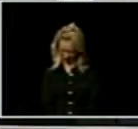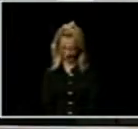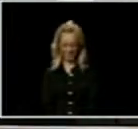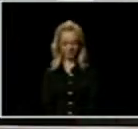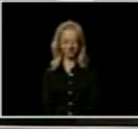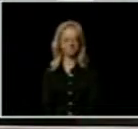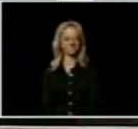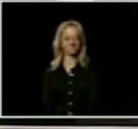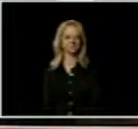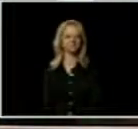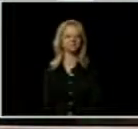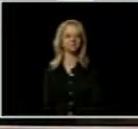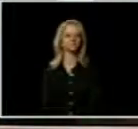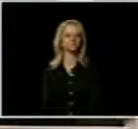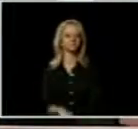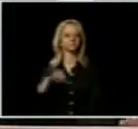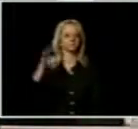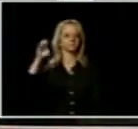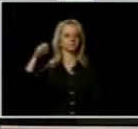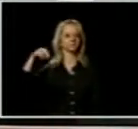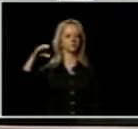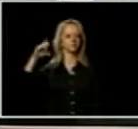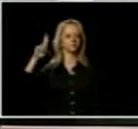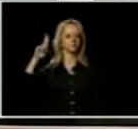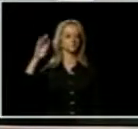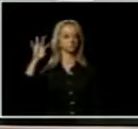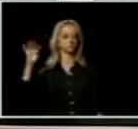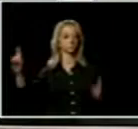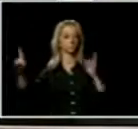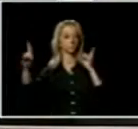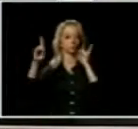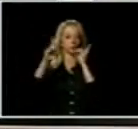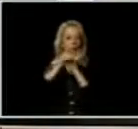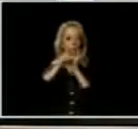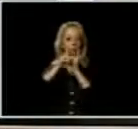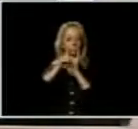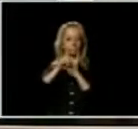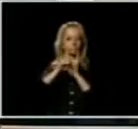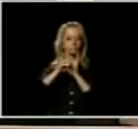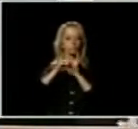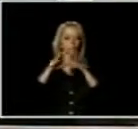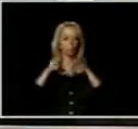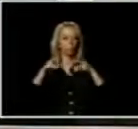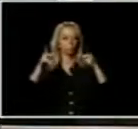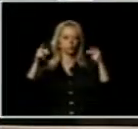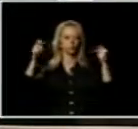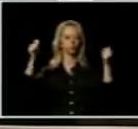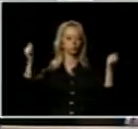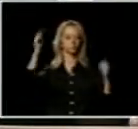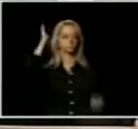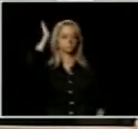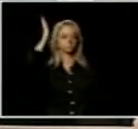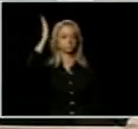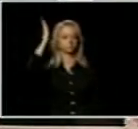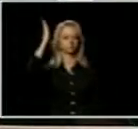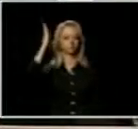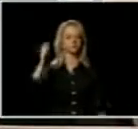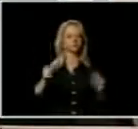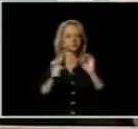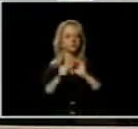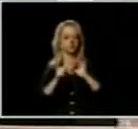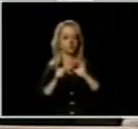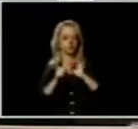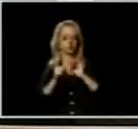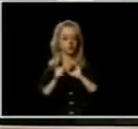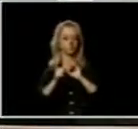criação do ENCUT, o Encontro Cultural de Taubaté, que realizará festivais, mostras